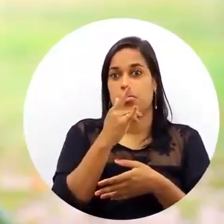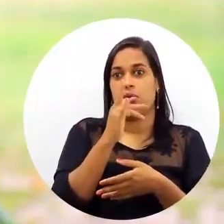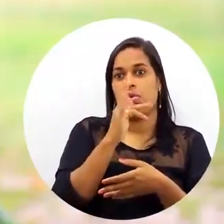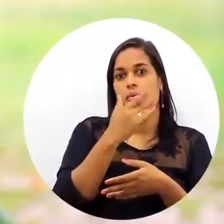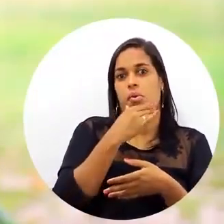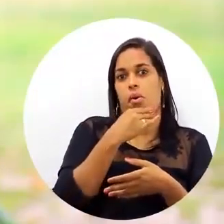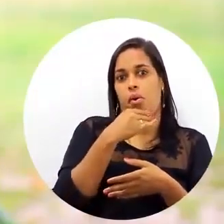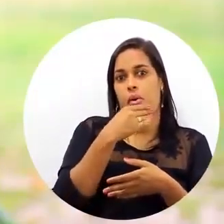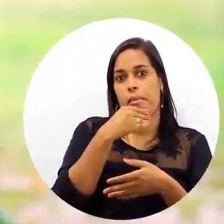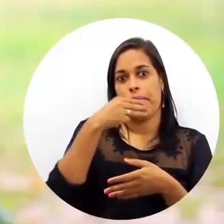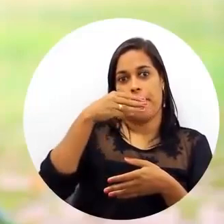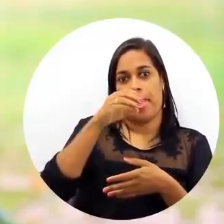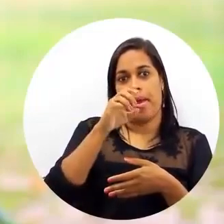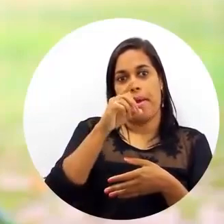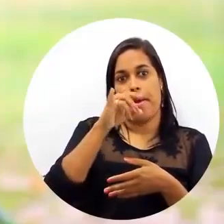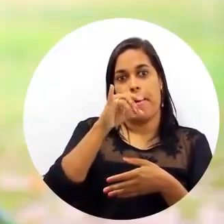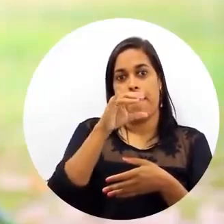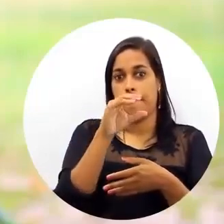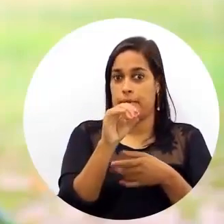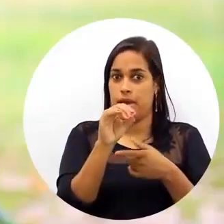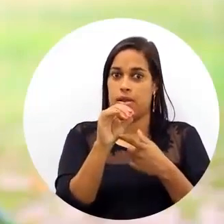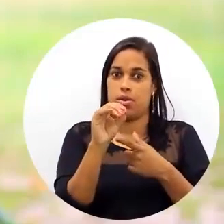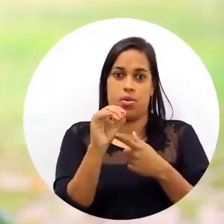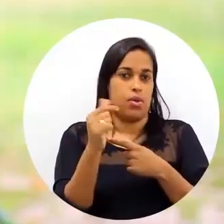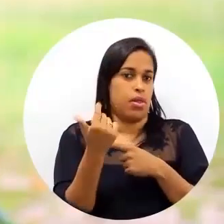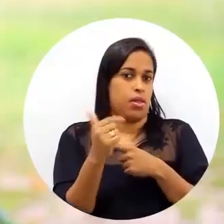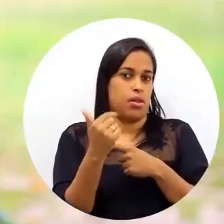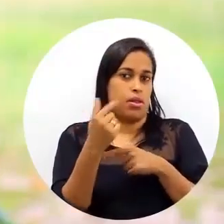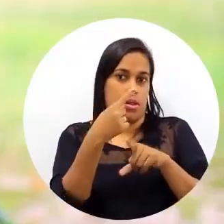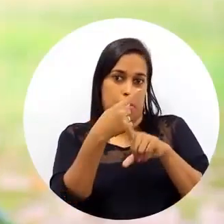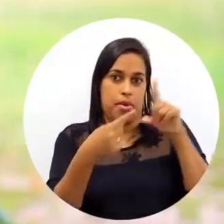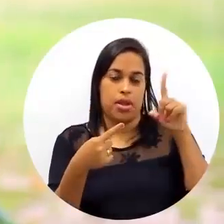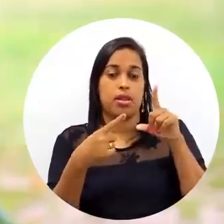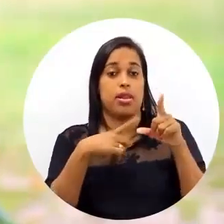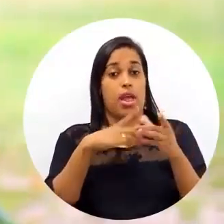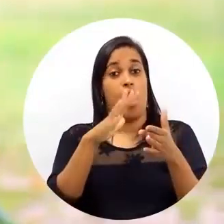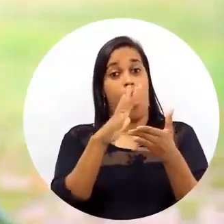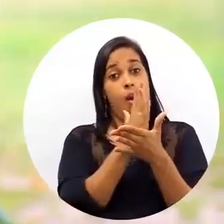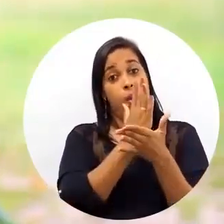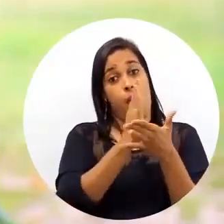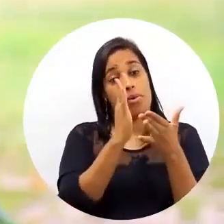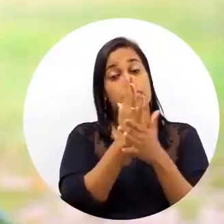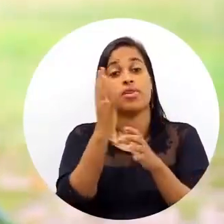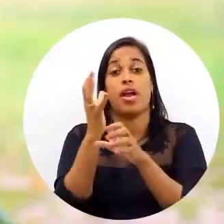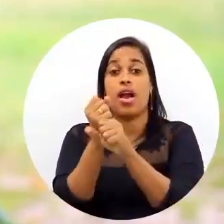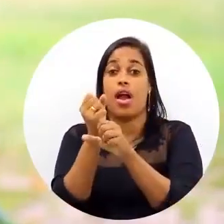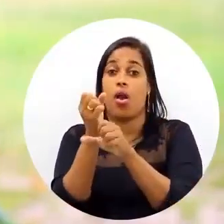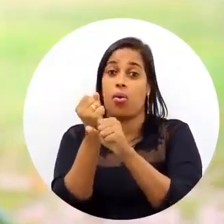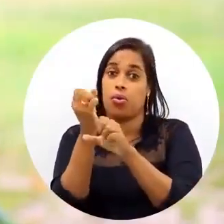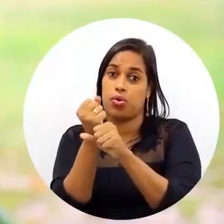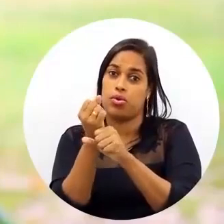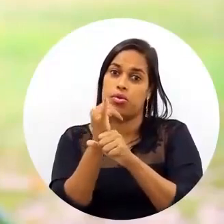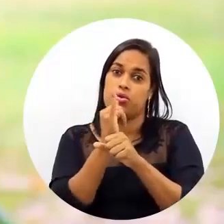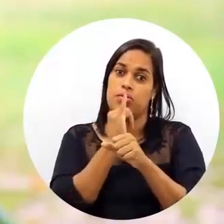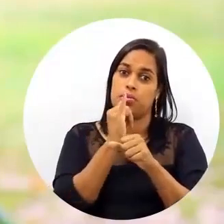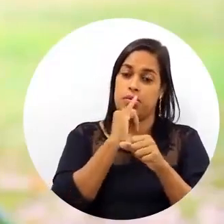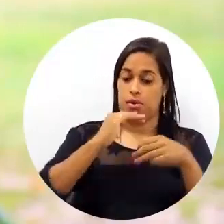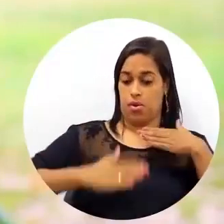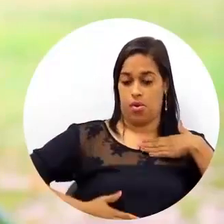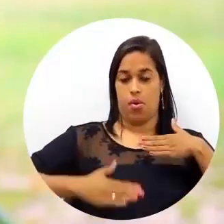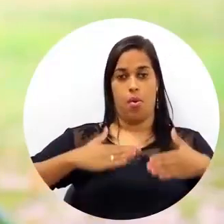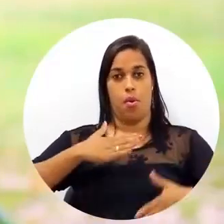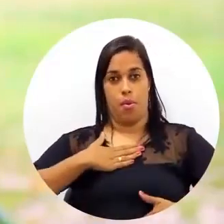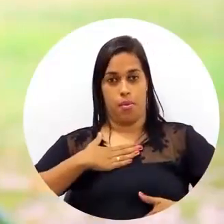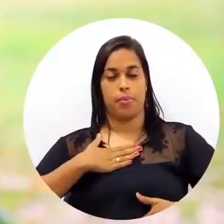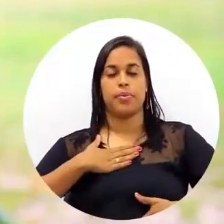não existe um homem médio. O que existe são medidas médias em relação a